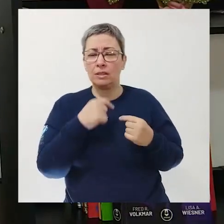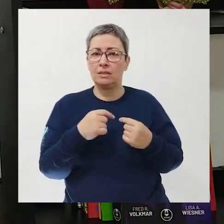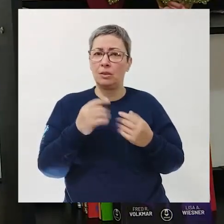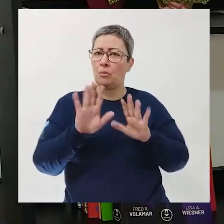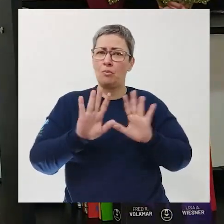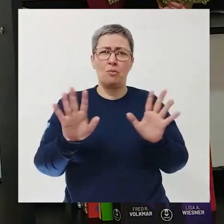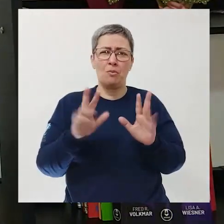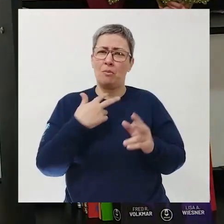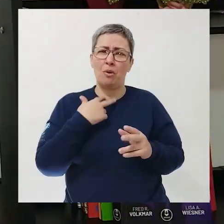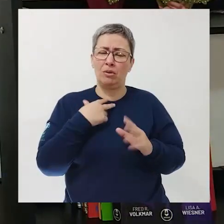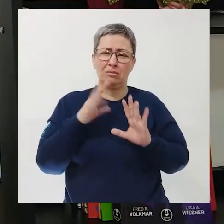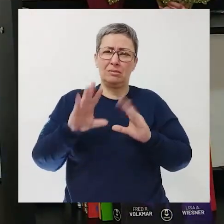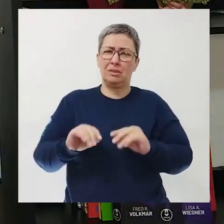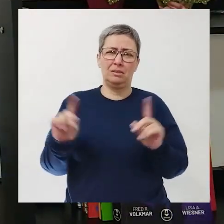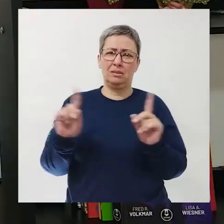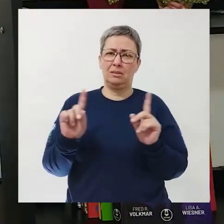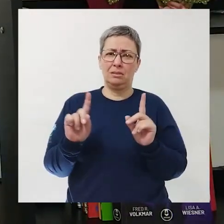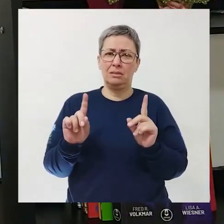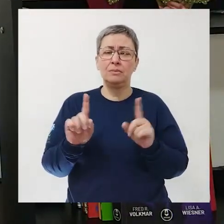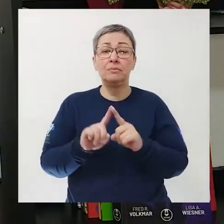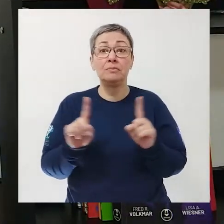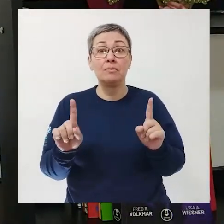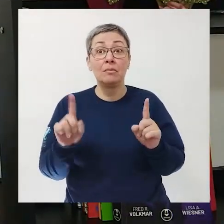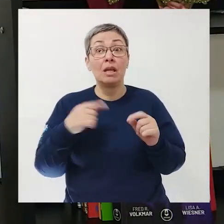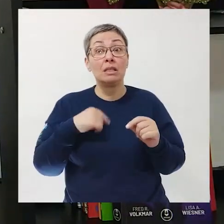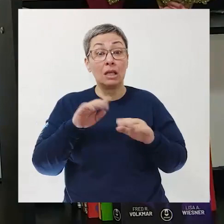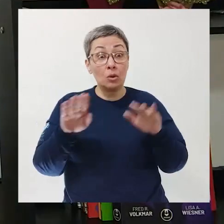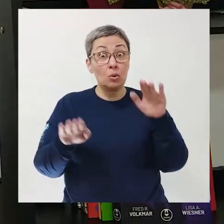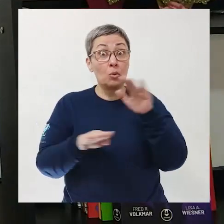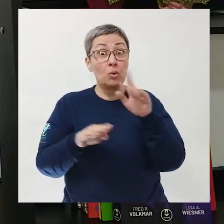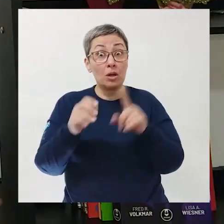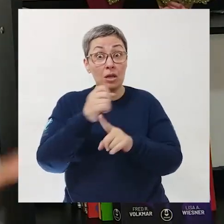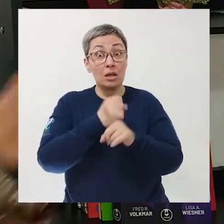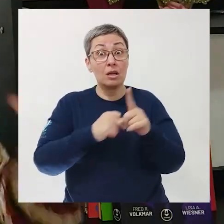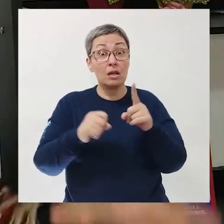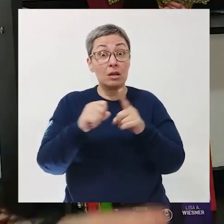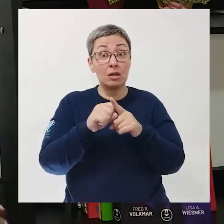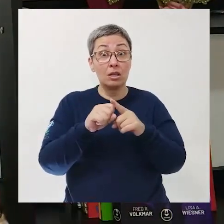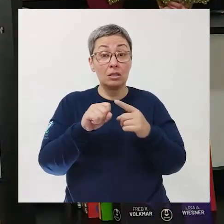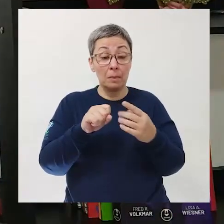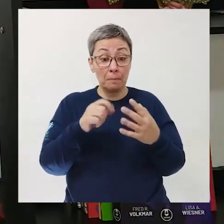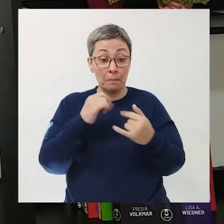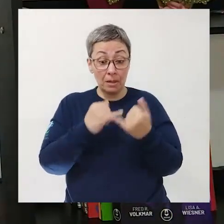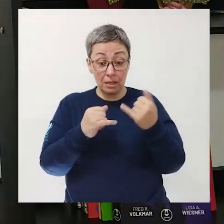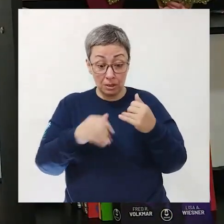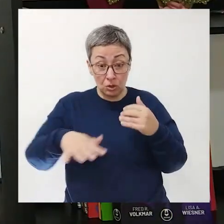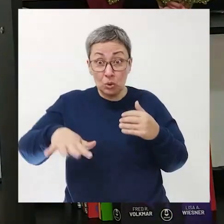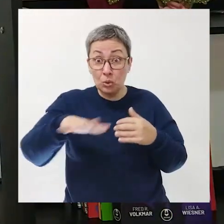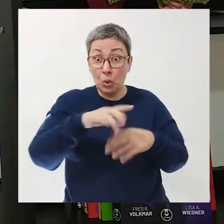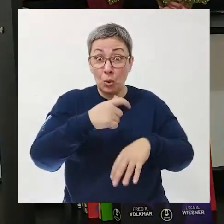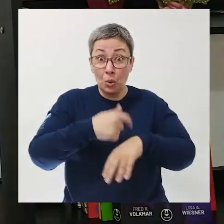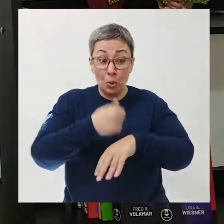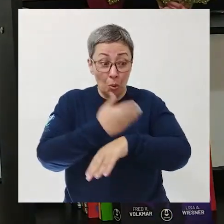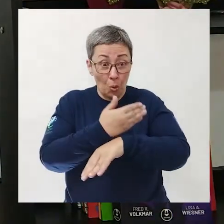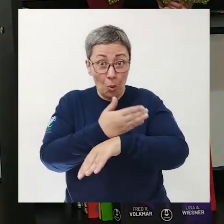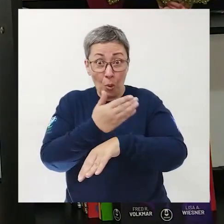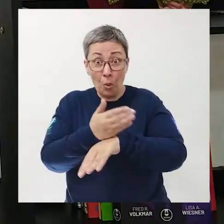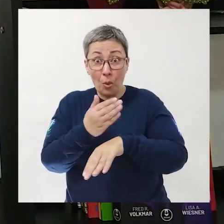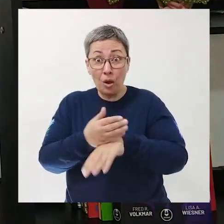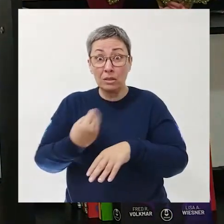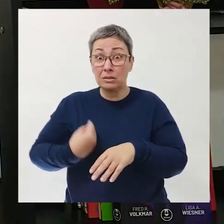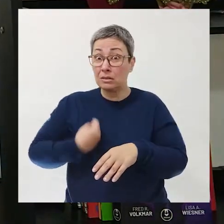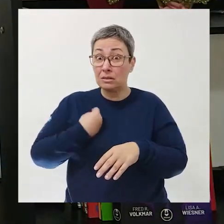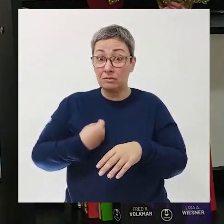fazer isso com o próximo. Então, a desigualdade social, ela interpõe-se em todos os momentos da vida de uma